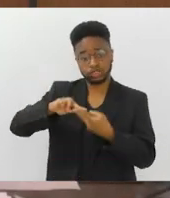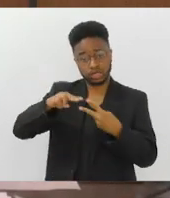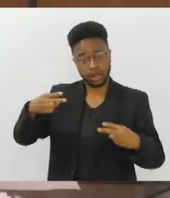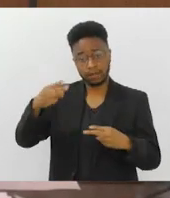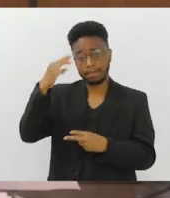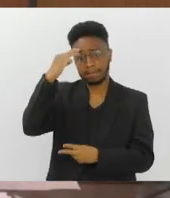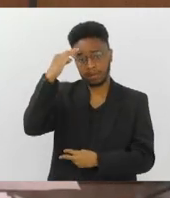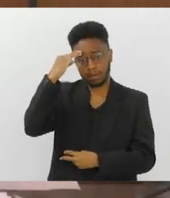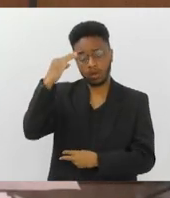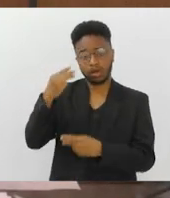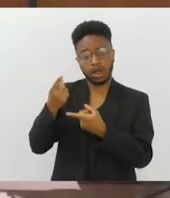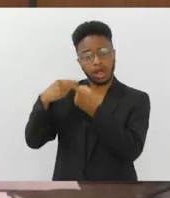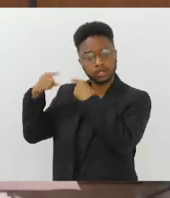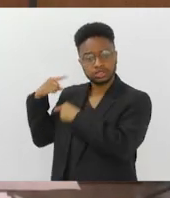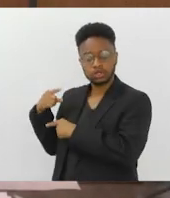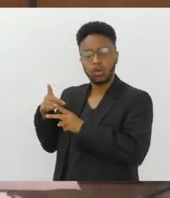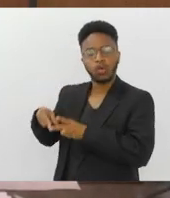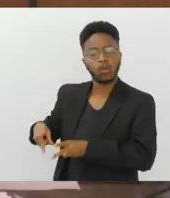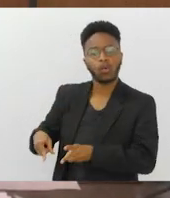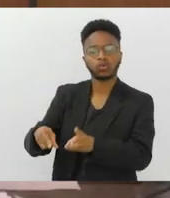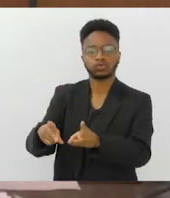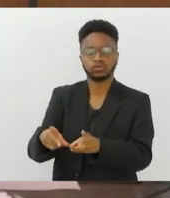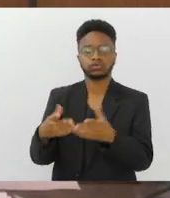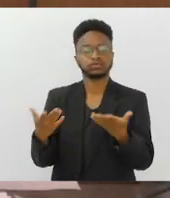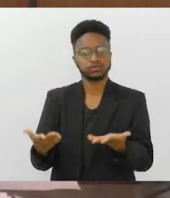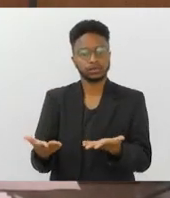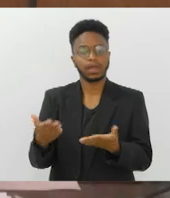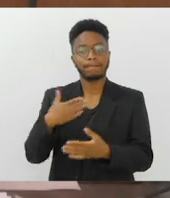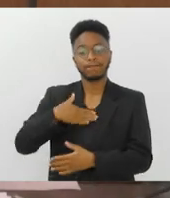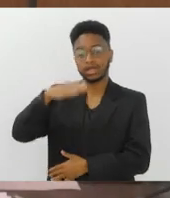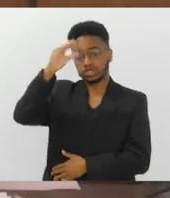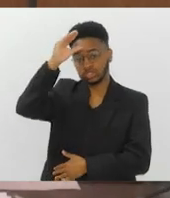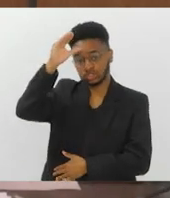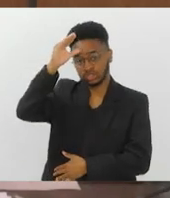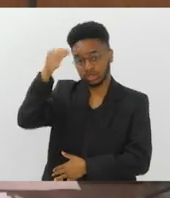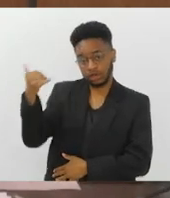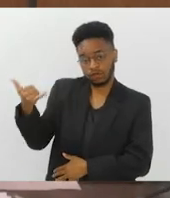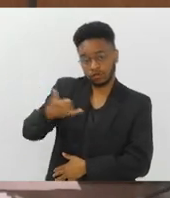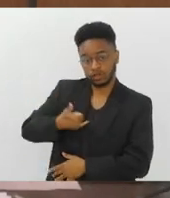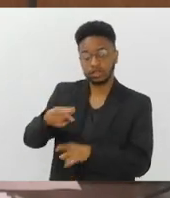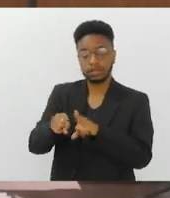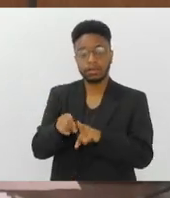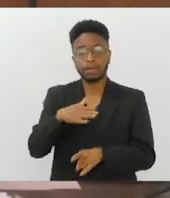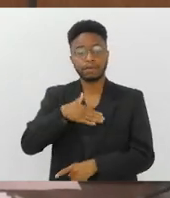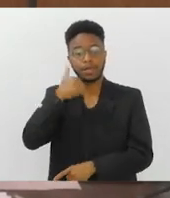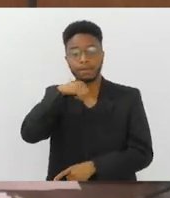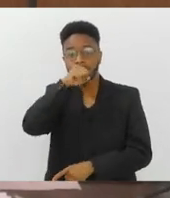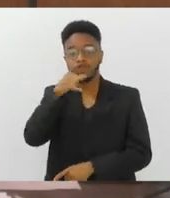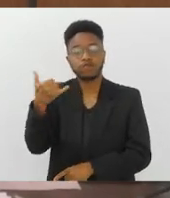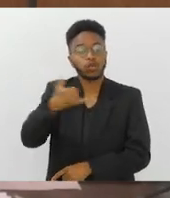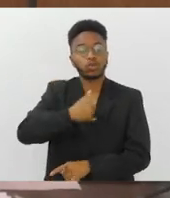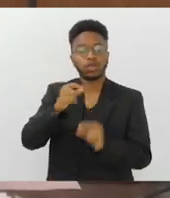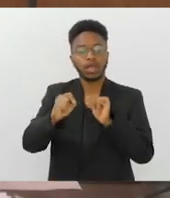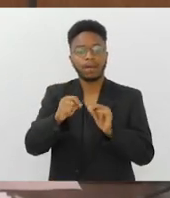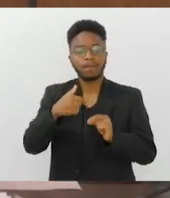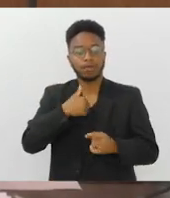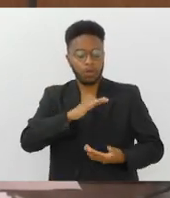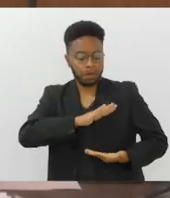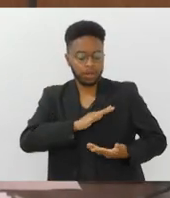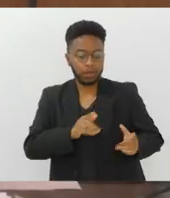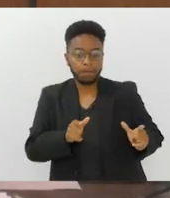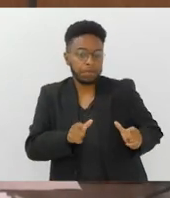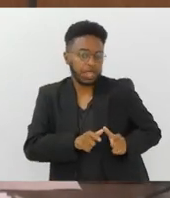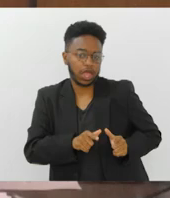ela segue. Eu ouvi das minhas tias, da minha mãe, que a minha mama era muito pequena, que eu não tinha condição